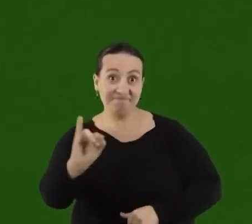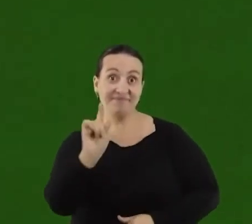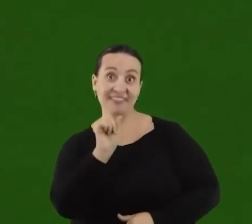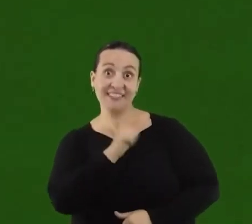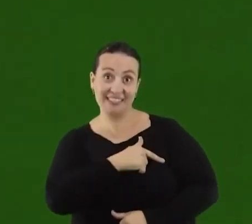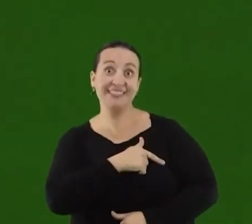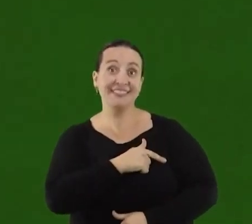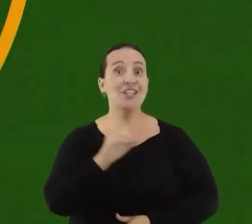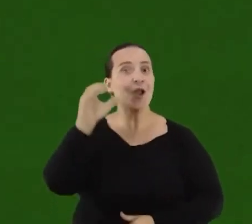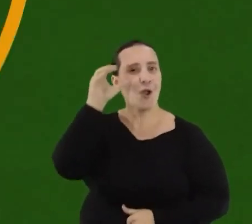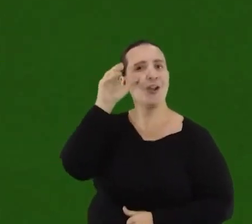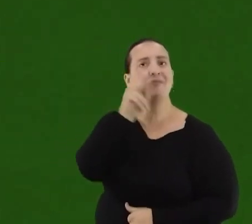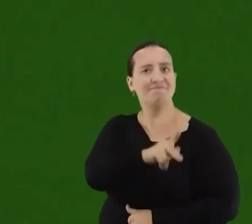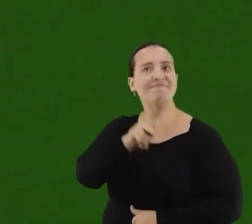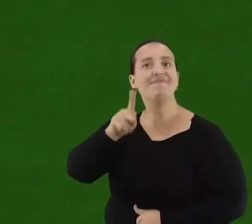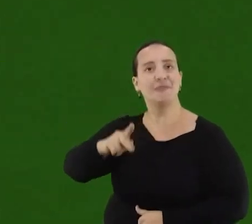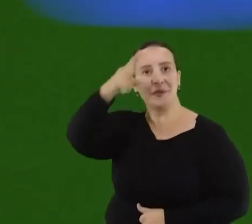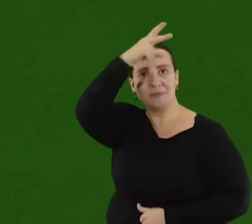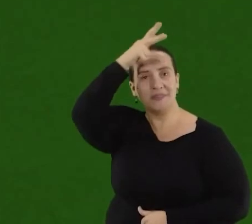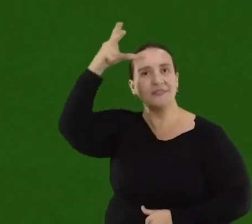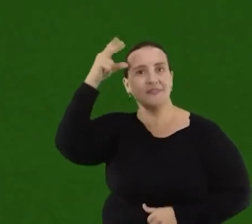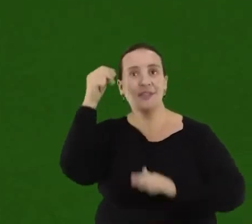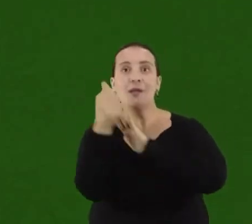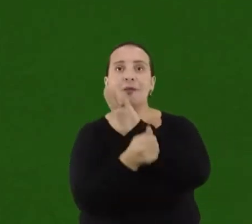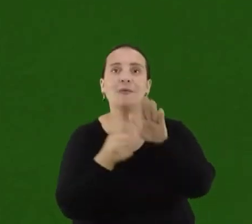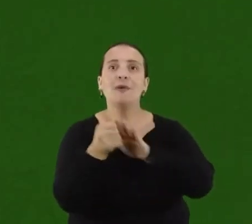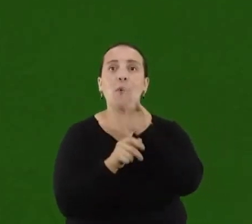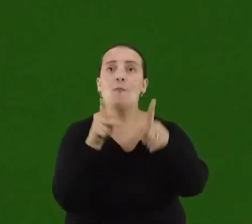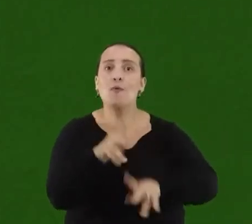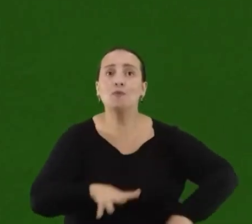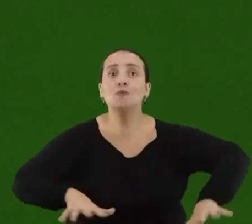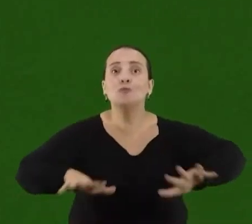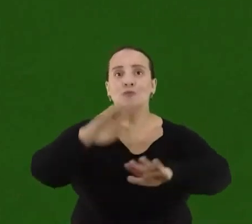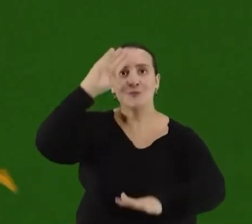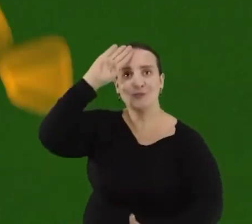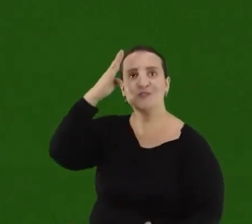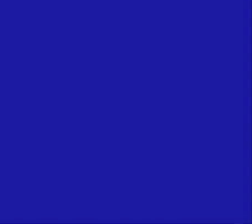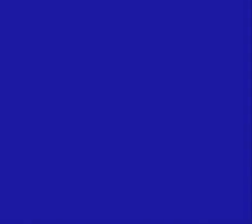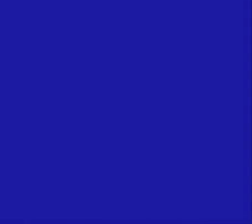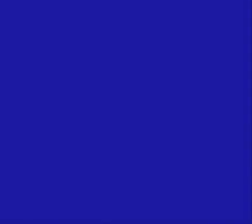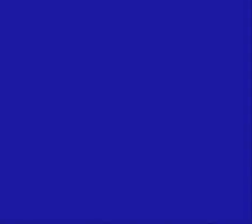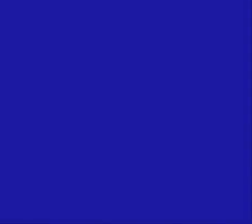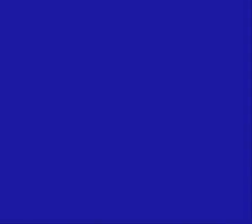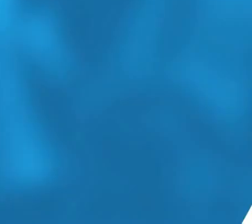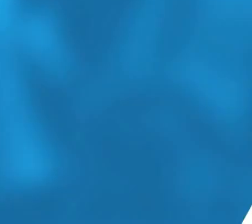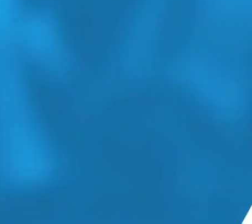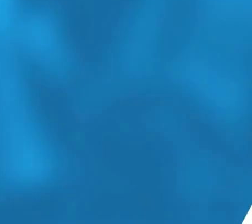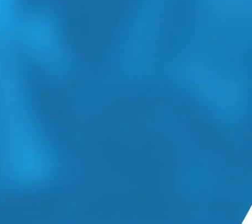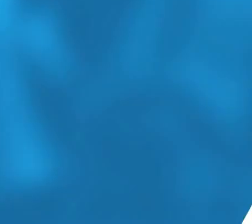peito, professor Coca, prefeito Araraquara, agora pode confiar em cada...